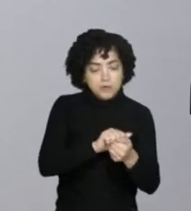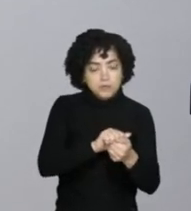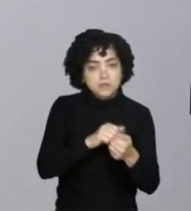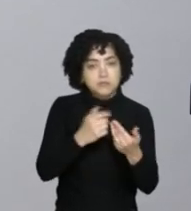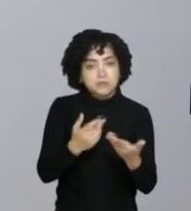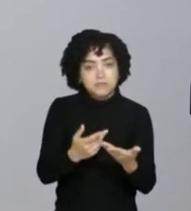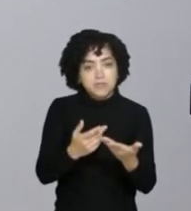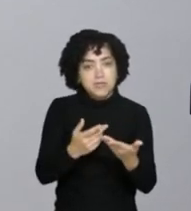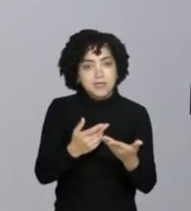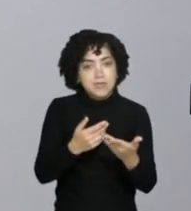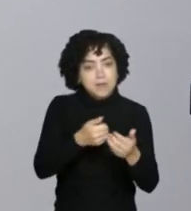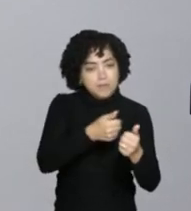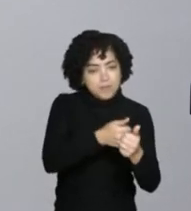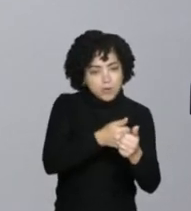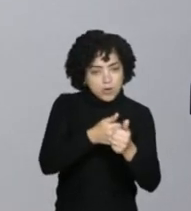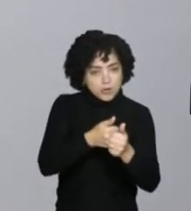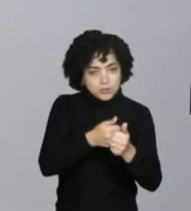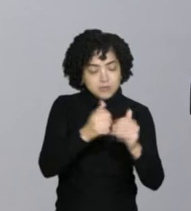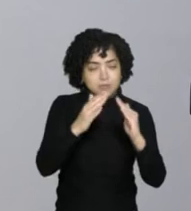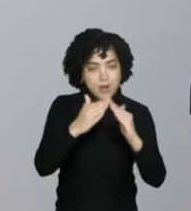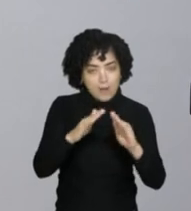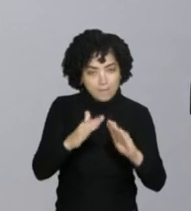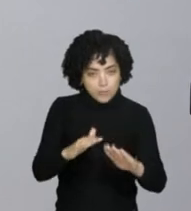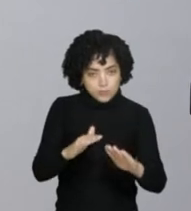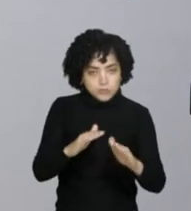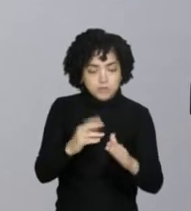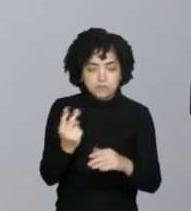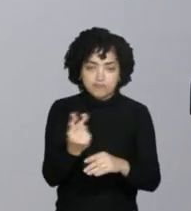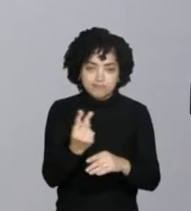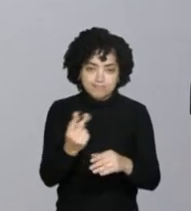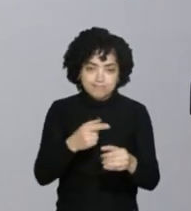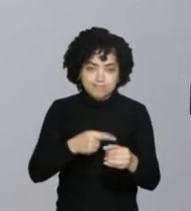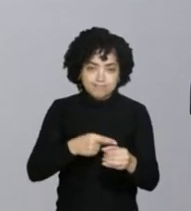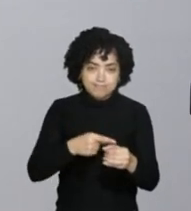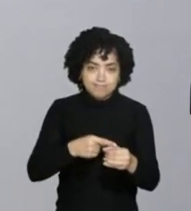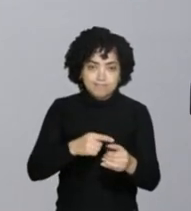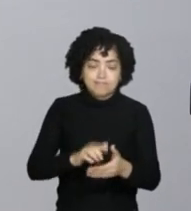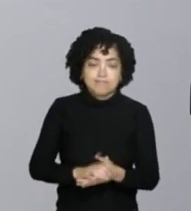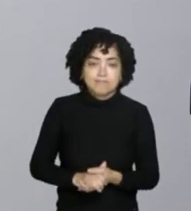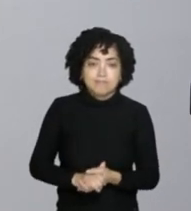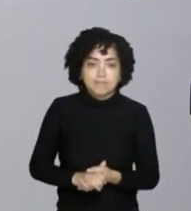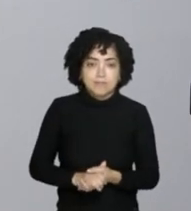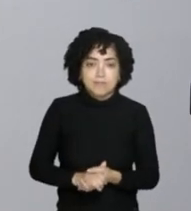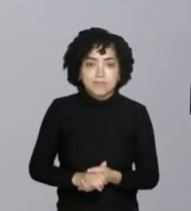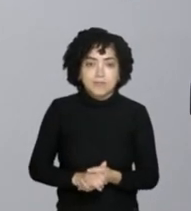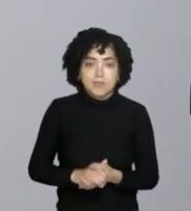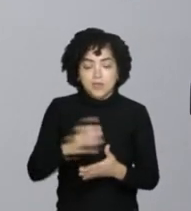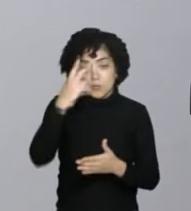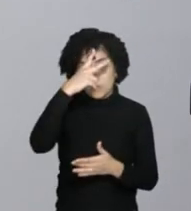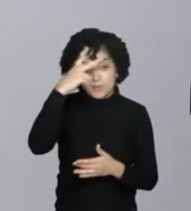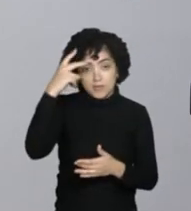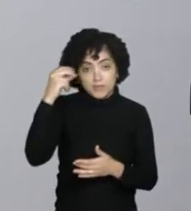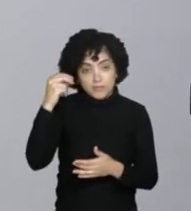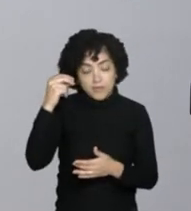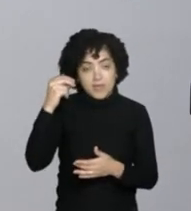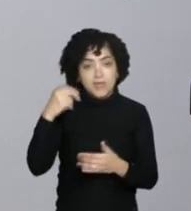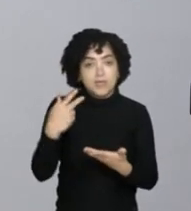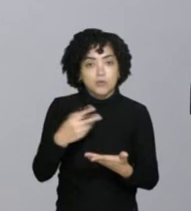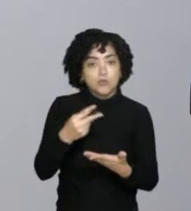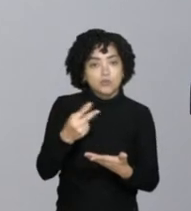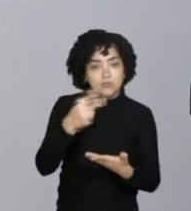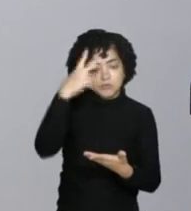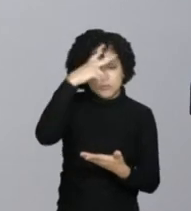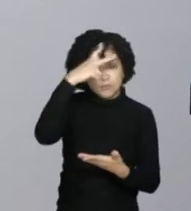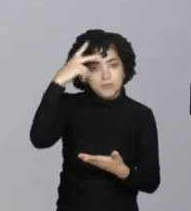Brusque, né? Tanto Botuverá como Guabiruba. Então, aí, prefeito de Botuverá, o vice-prefeito,